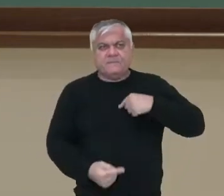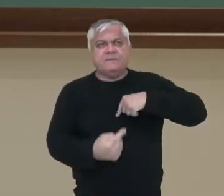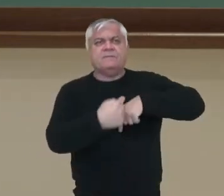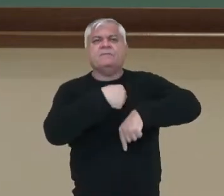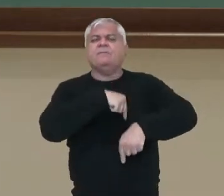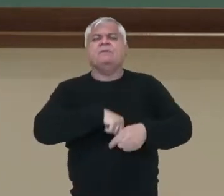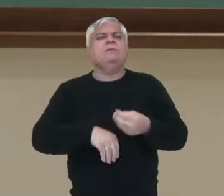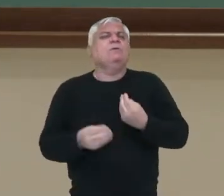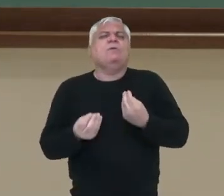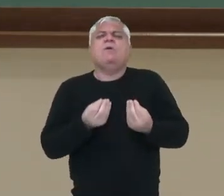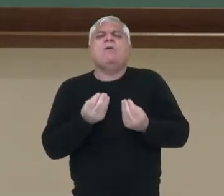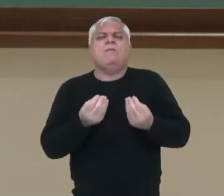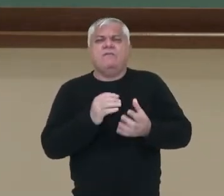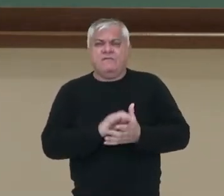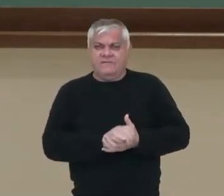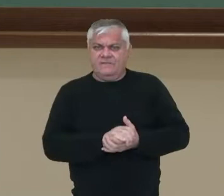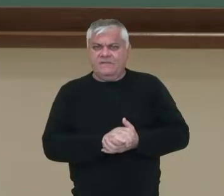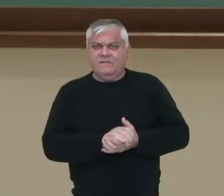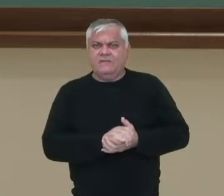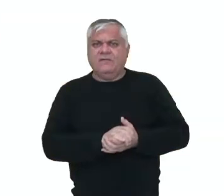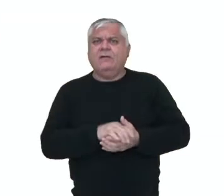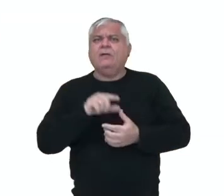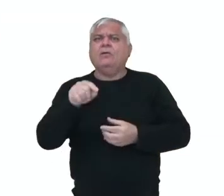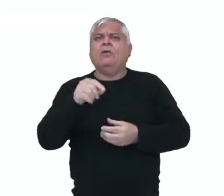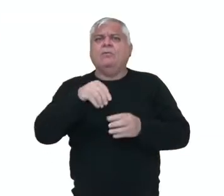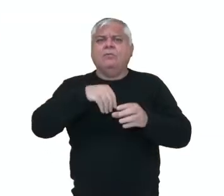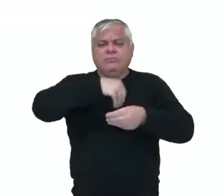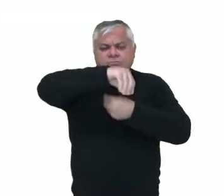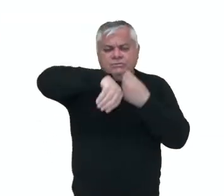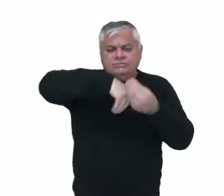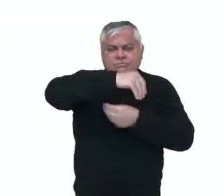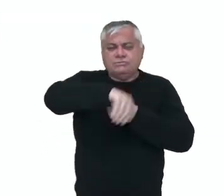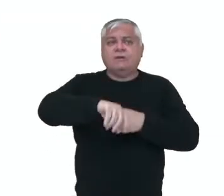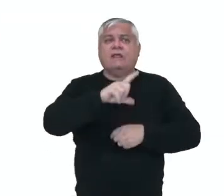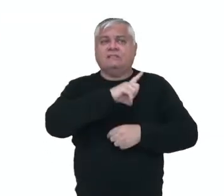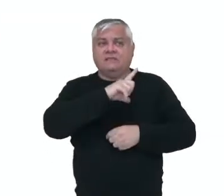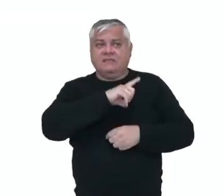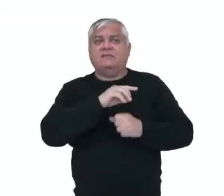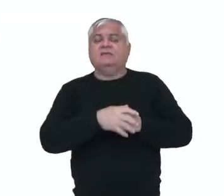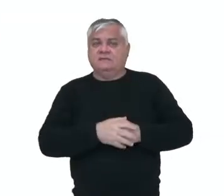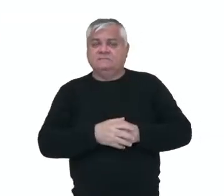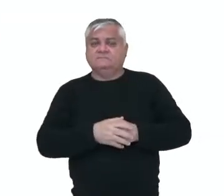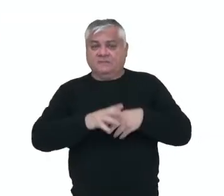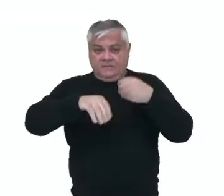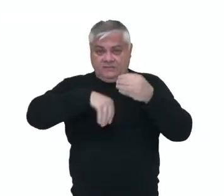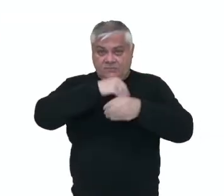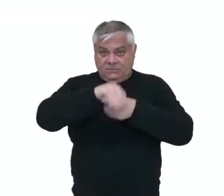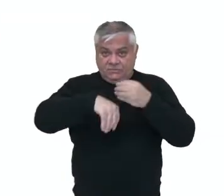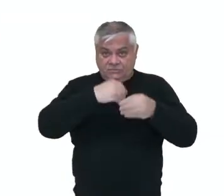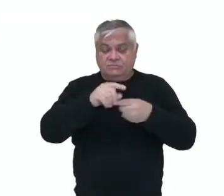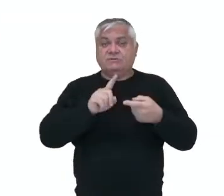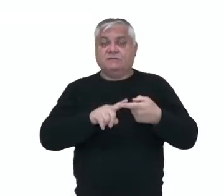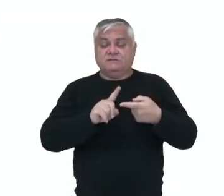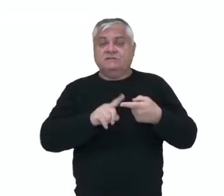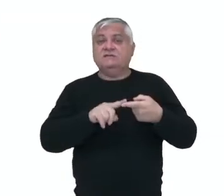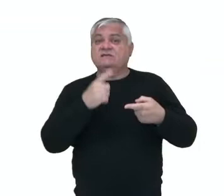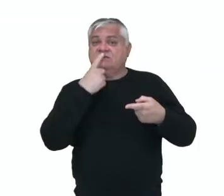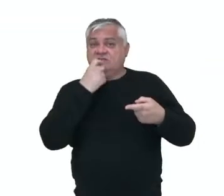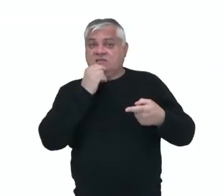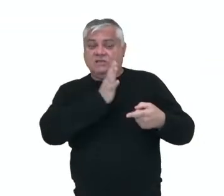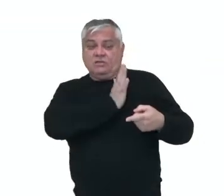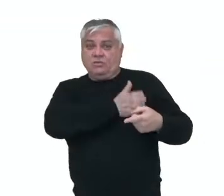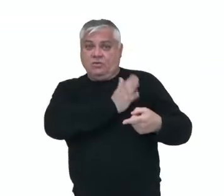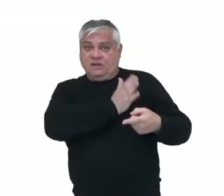Como que ele vai, quais são esses componentes, né? Então a gente tem ali os componentes do sistema circulatório, seria o sangue, o coração e os